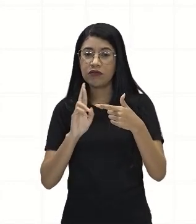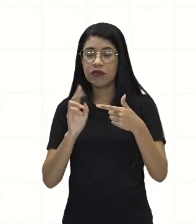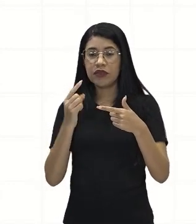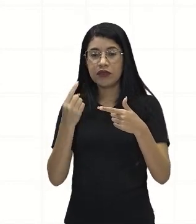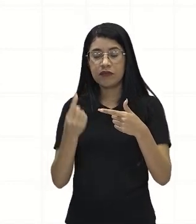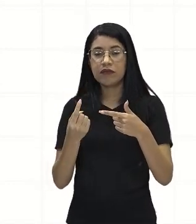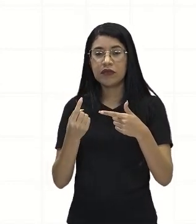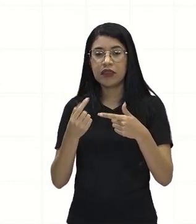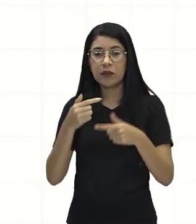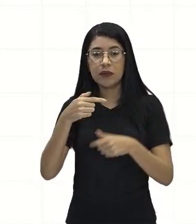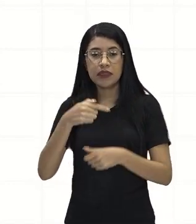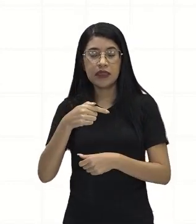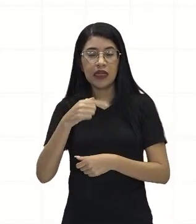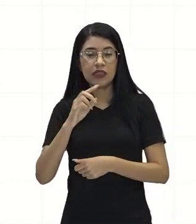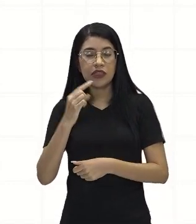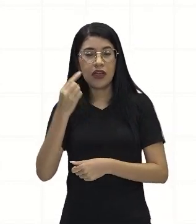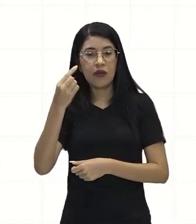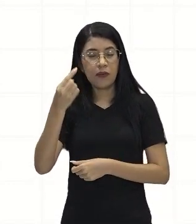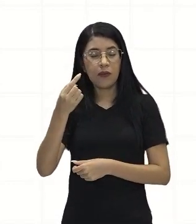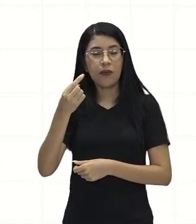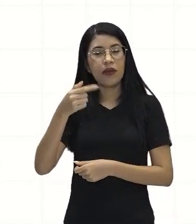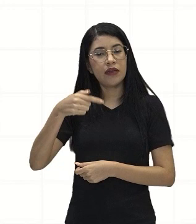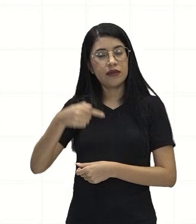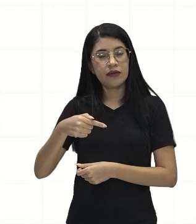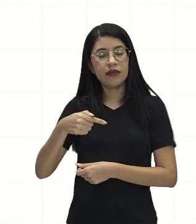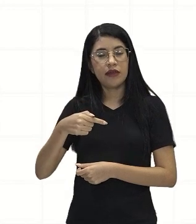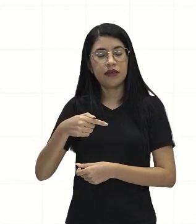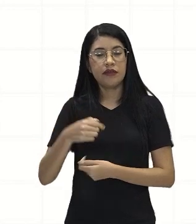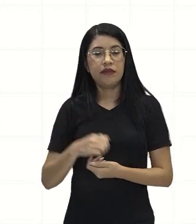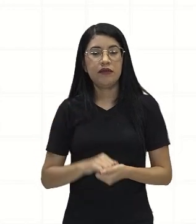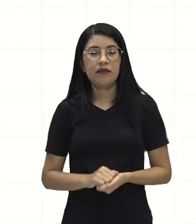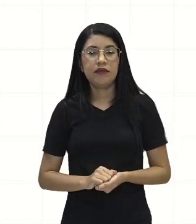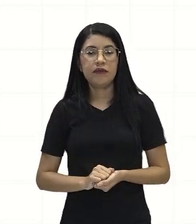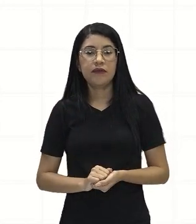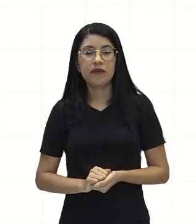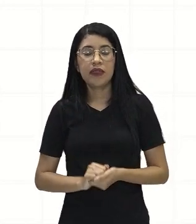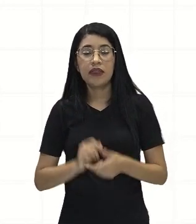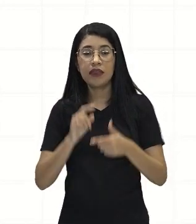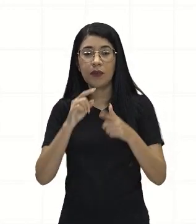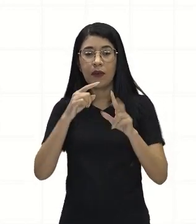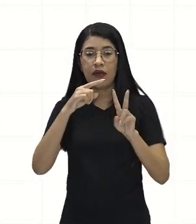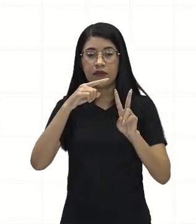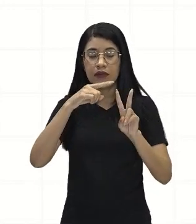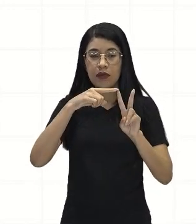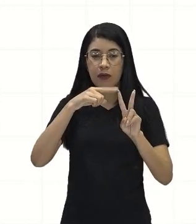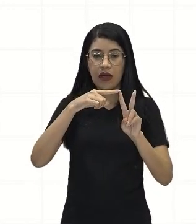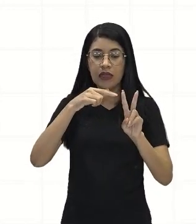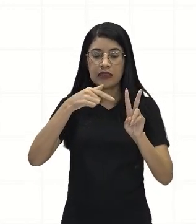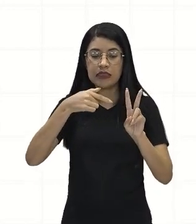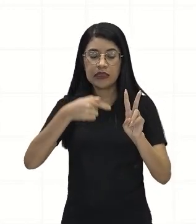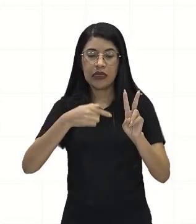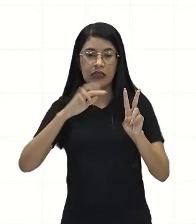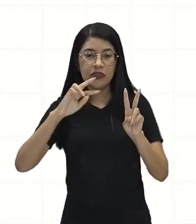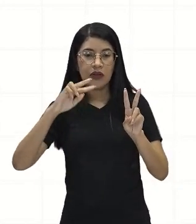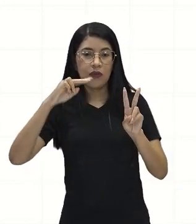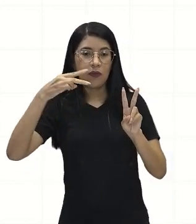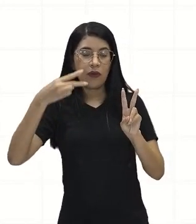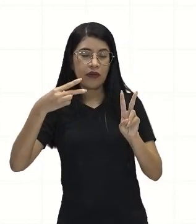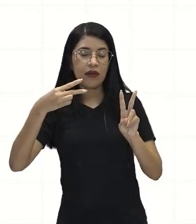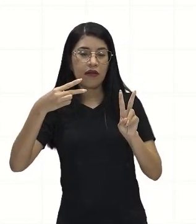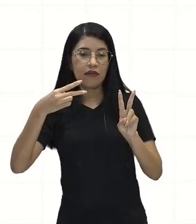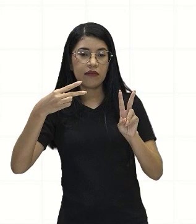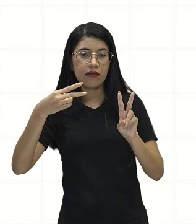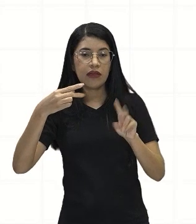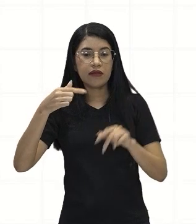7 elevado a 1 vai me dar 7. Portanto, a raiz quadrada de 7 elevado ao quadrado vai